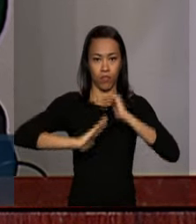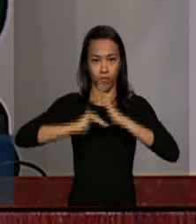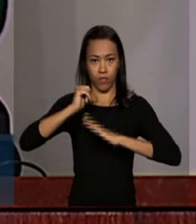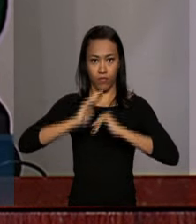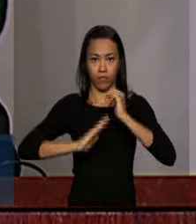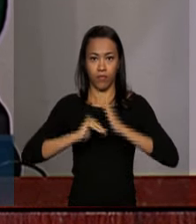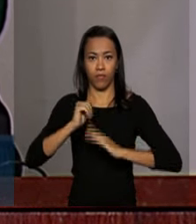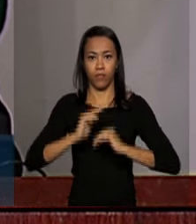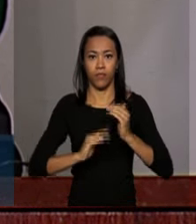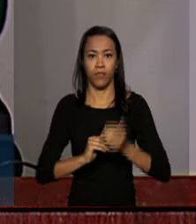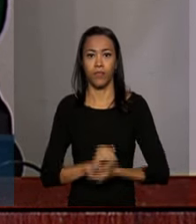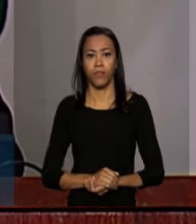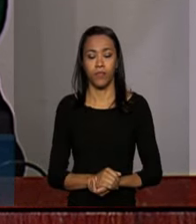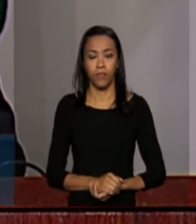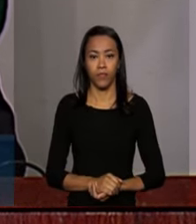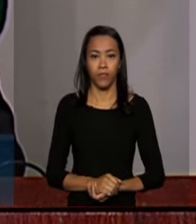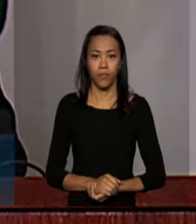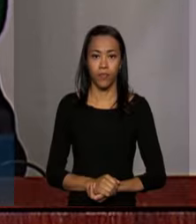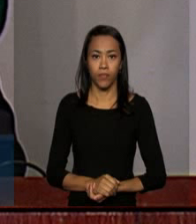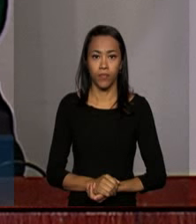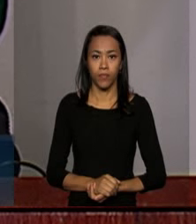profissionalismo.